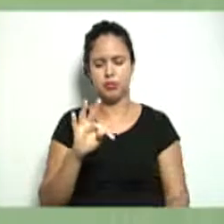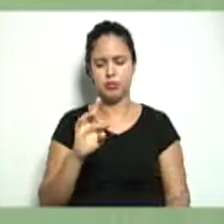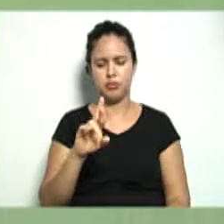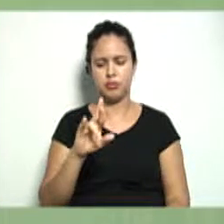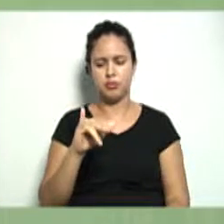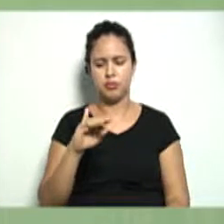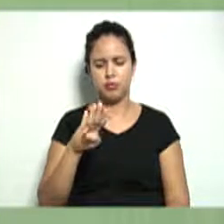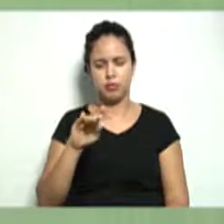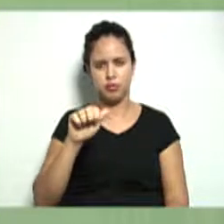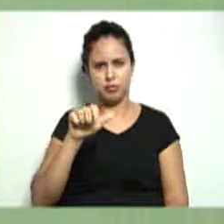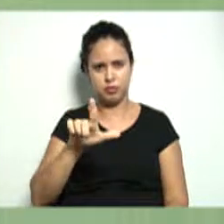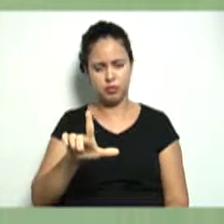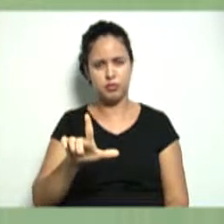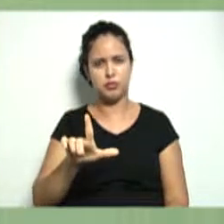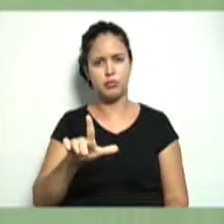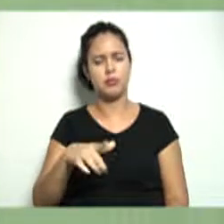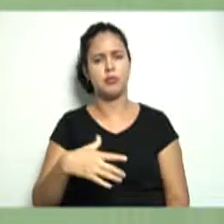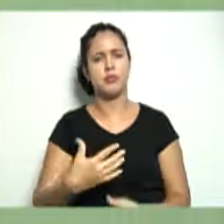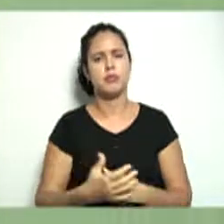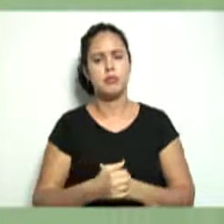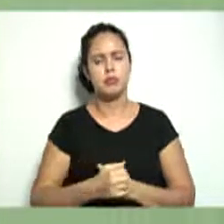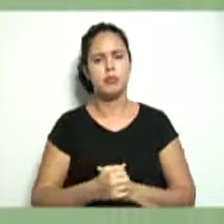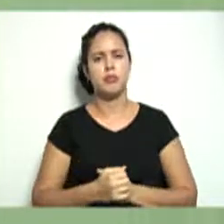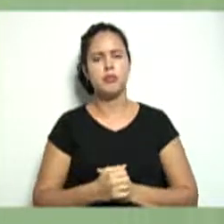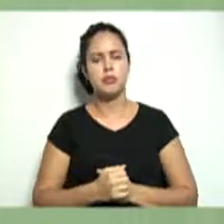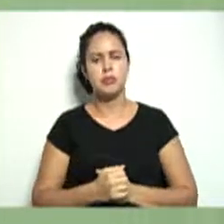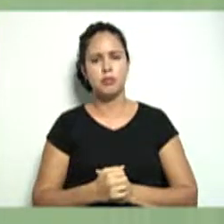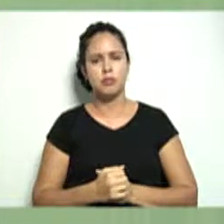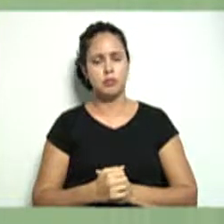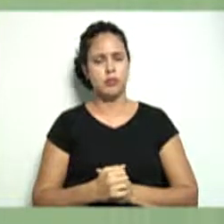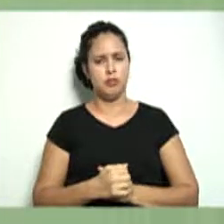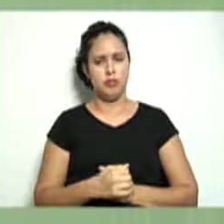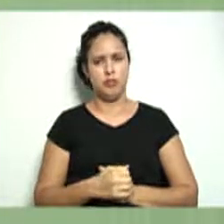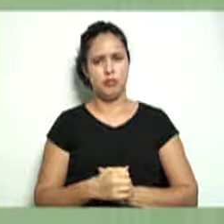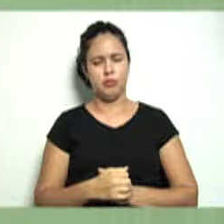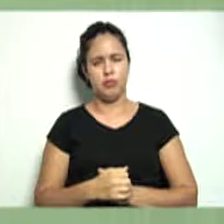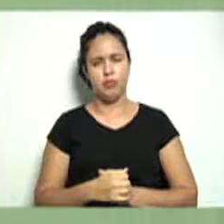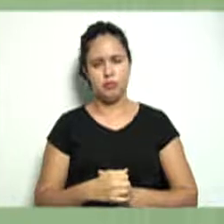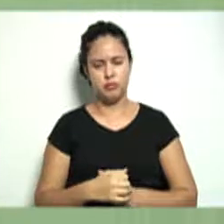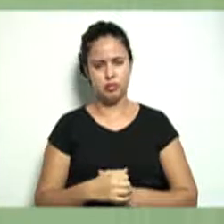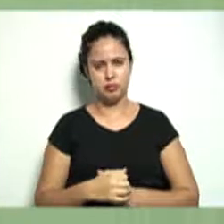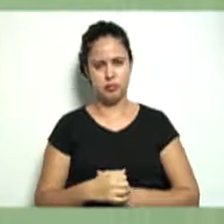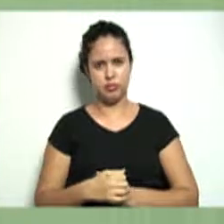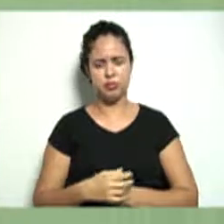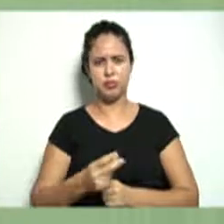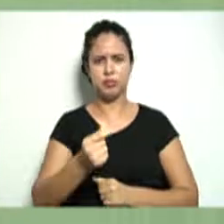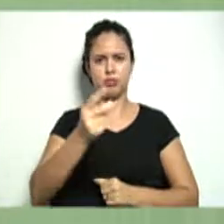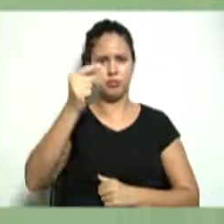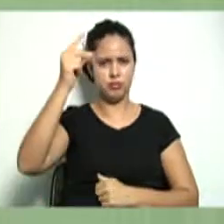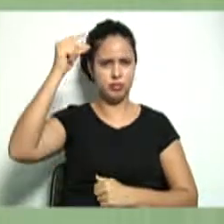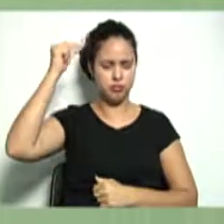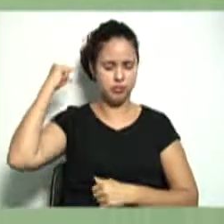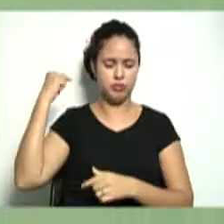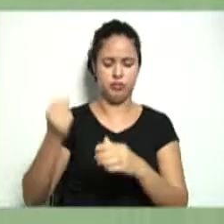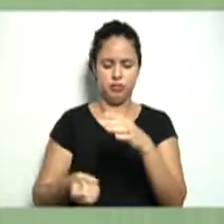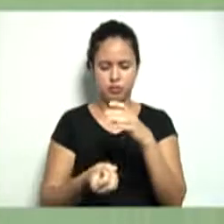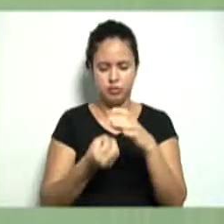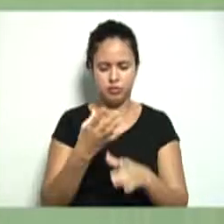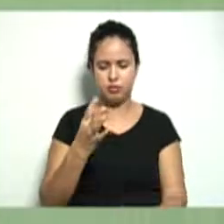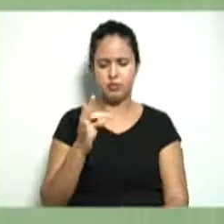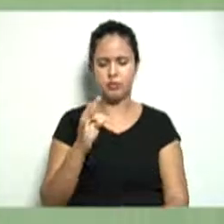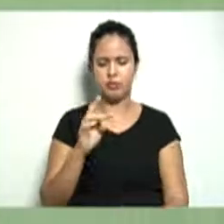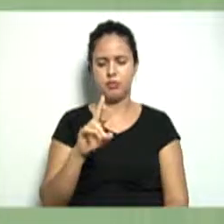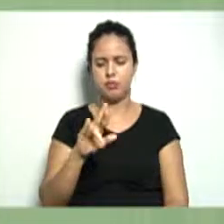Foi dessa forma, né? Lá no modo de produção tribal, foi dessa